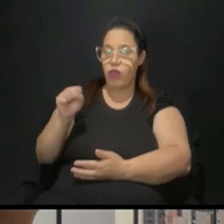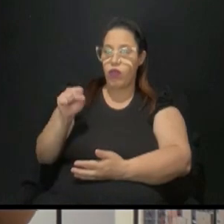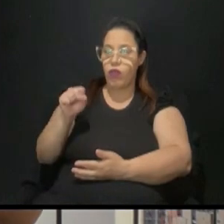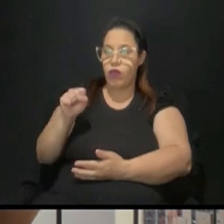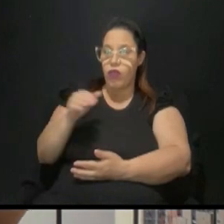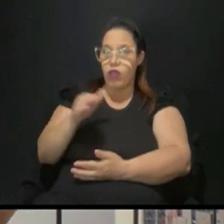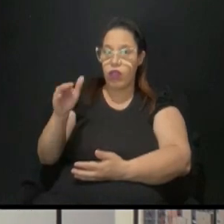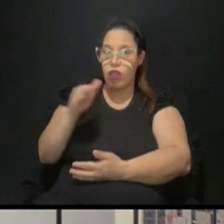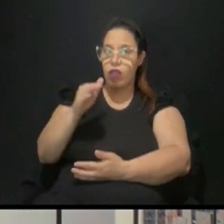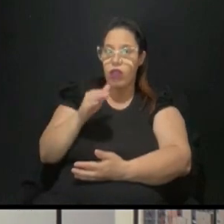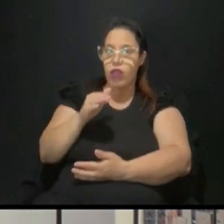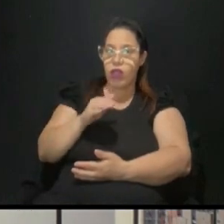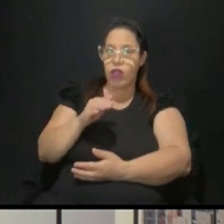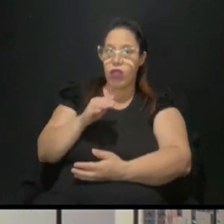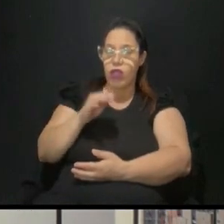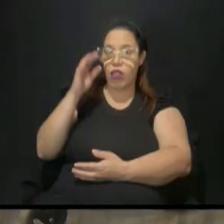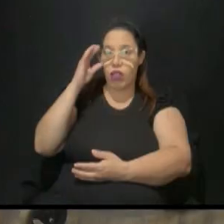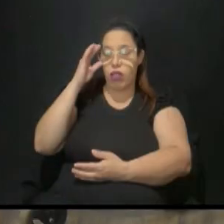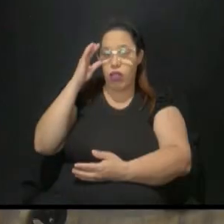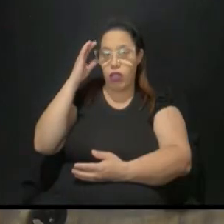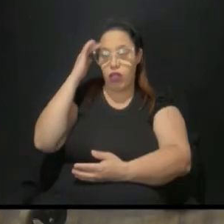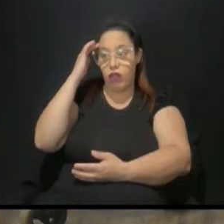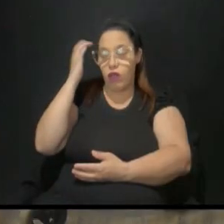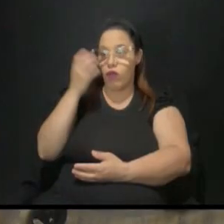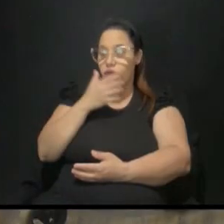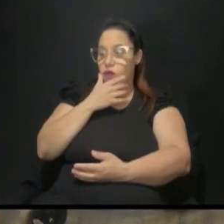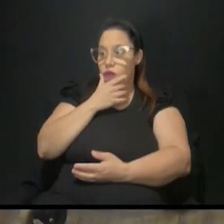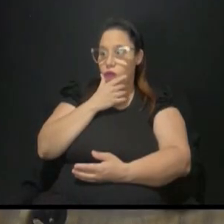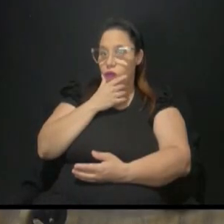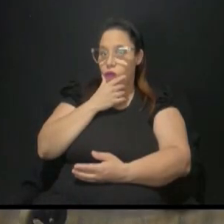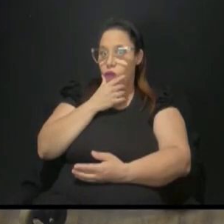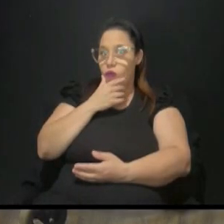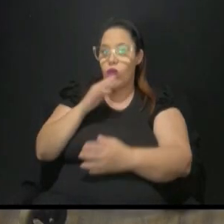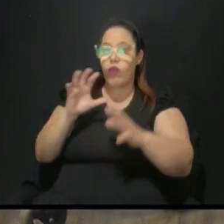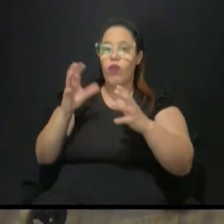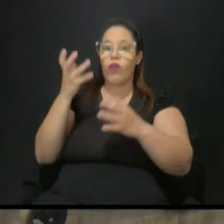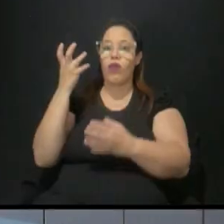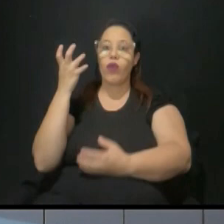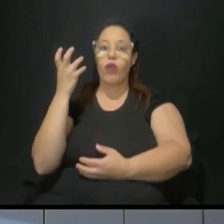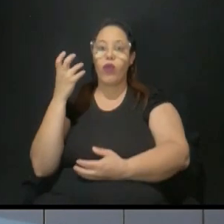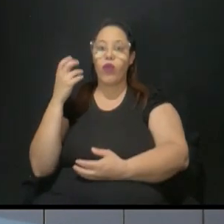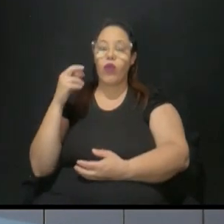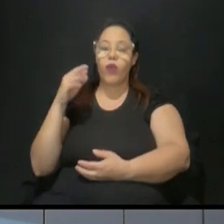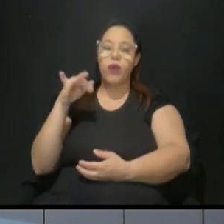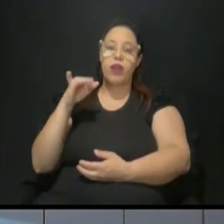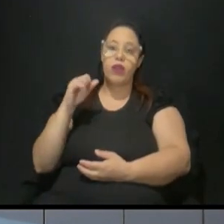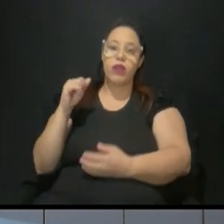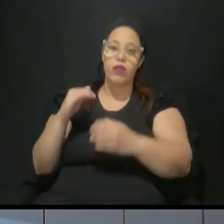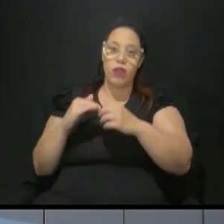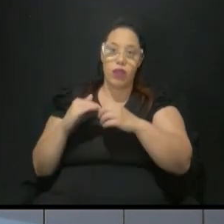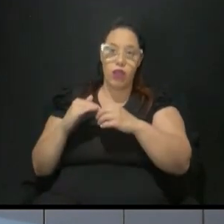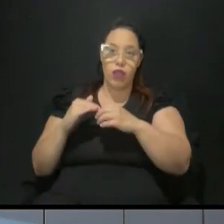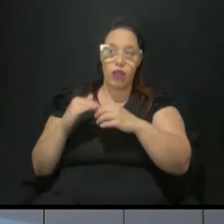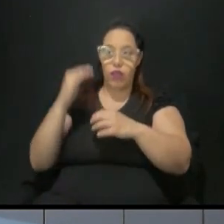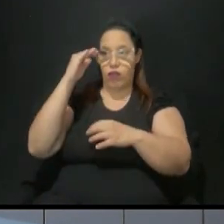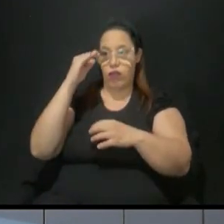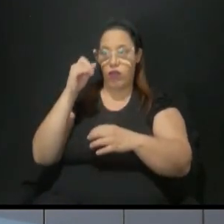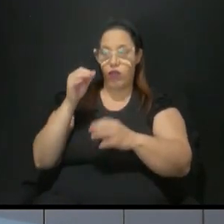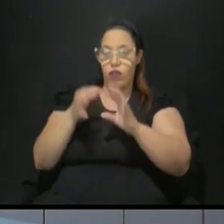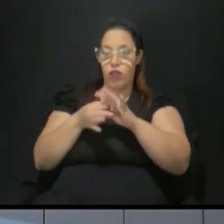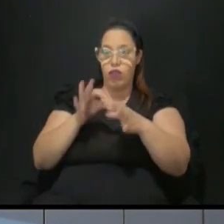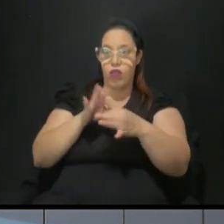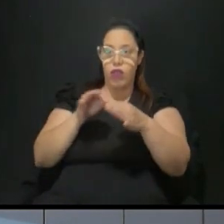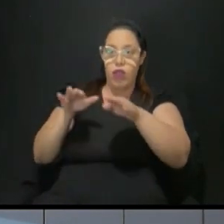muito, para a gente entender como que é isso. O que acontece? O guia tem que ter uma performance superior ao atleta que ele vai guiar, senão ele não